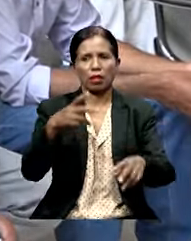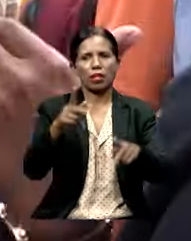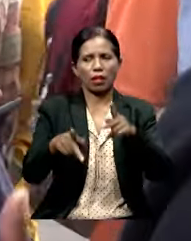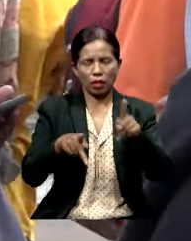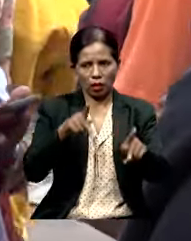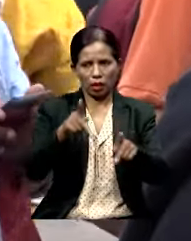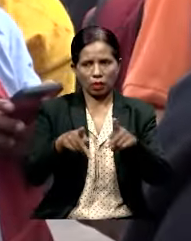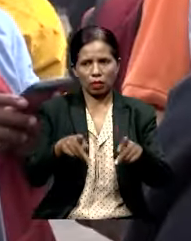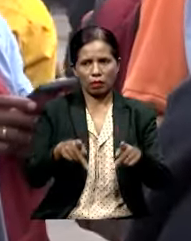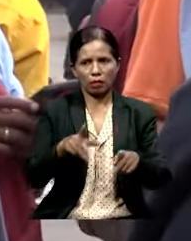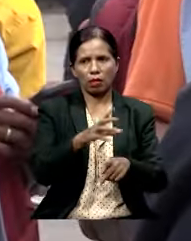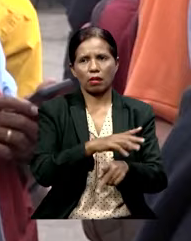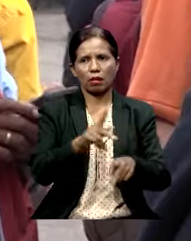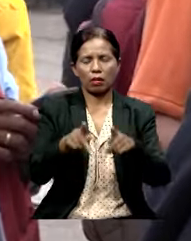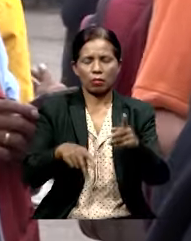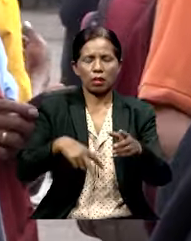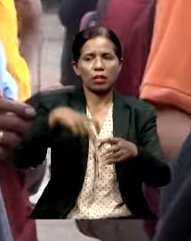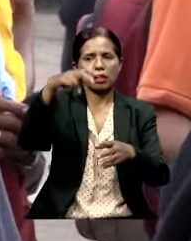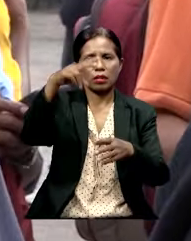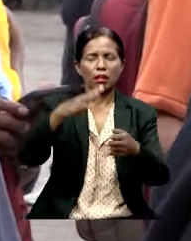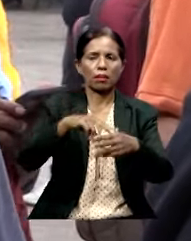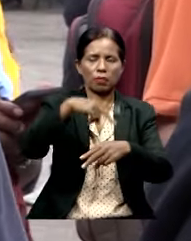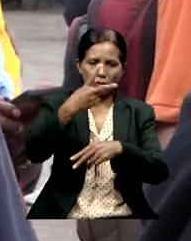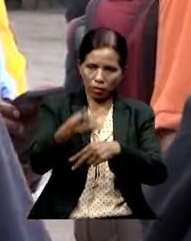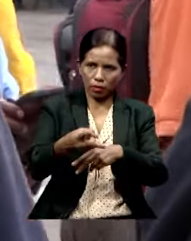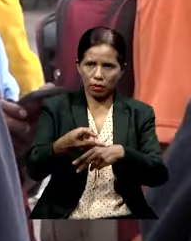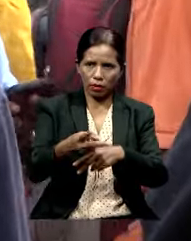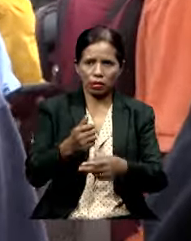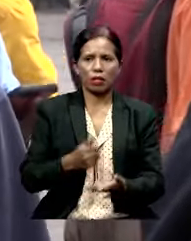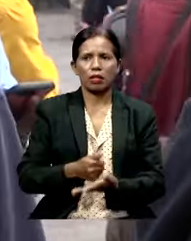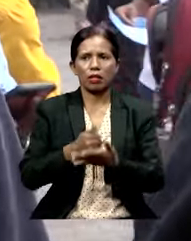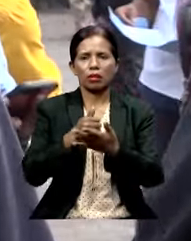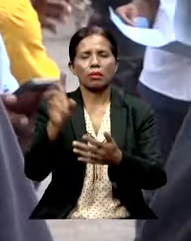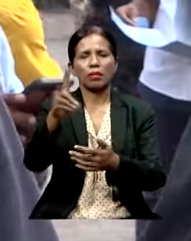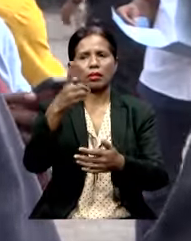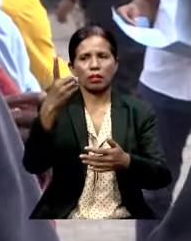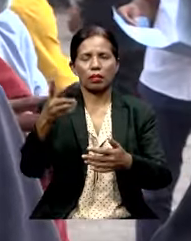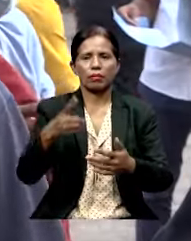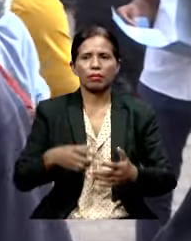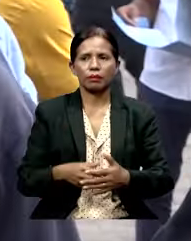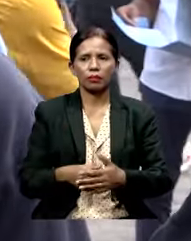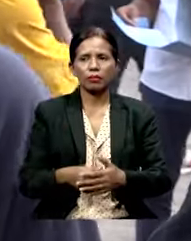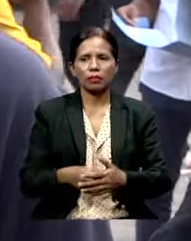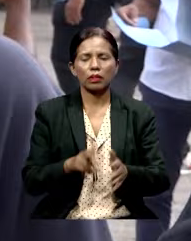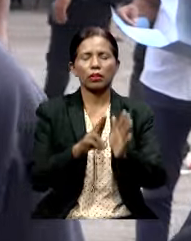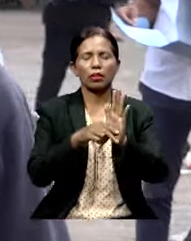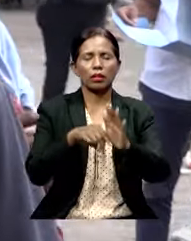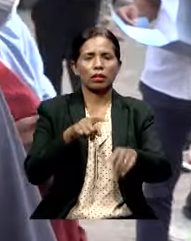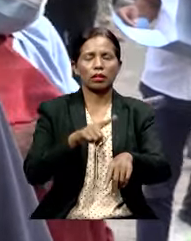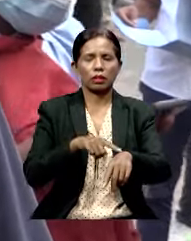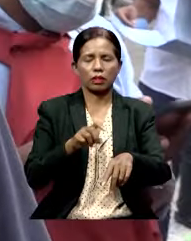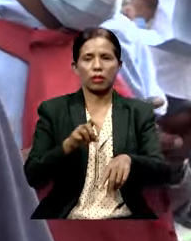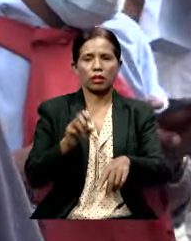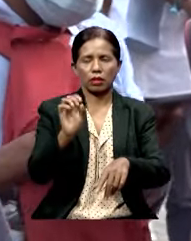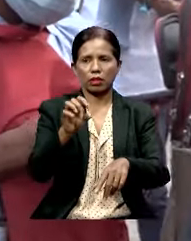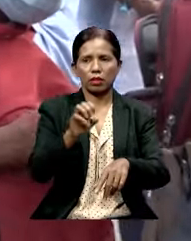ema balu sai moro lo jala uin sai moro be balu mono no atendimento no balu mai darsa atendimento ora serviço jam de lapa mai be ia